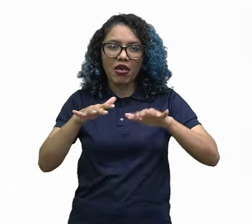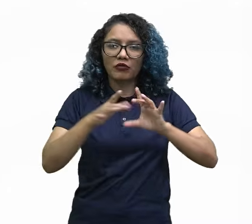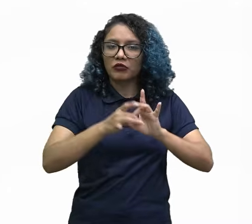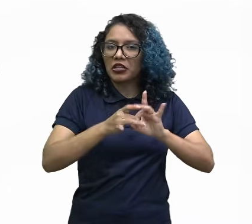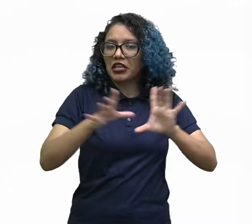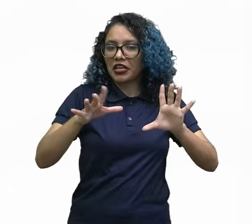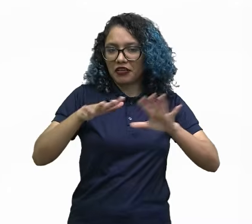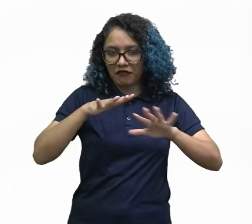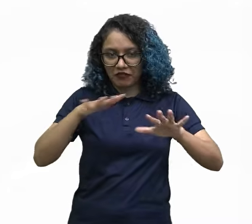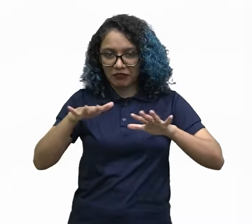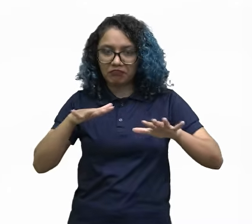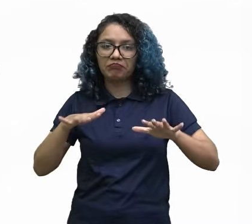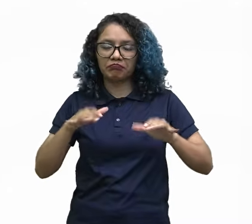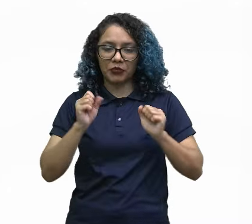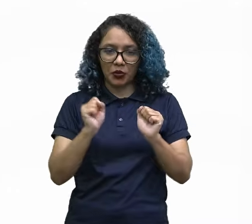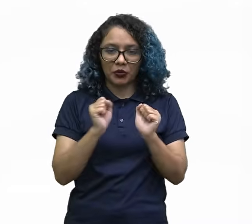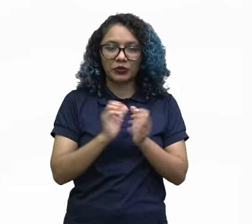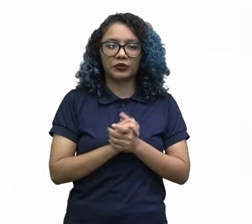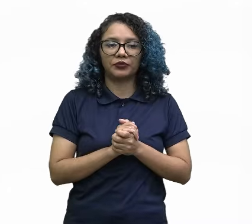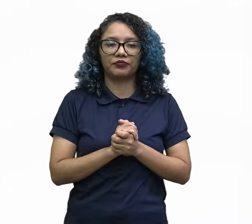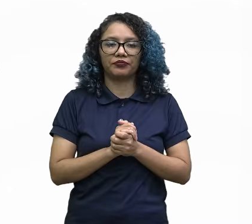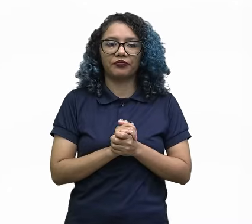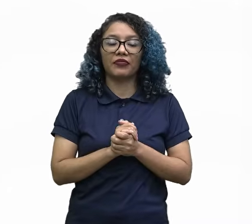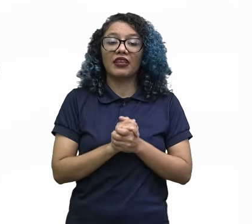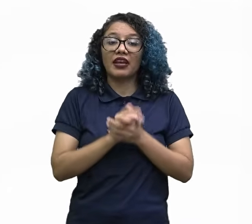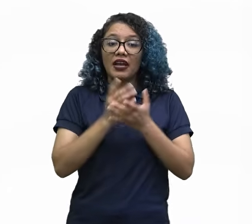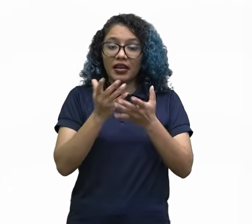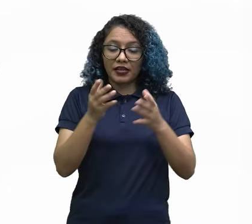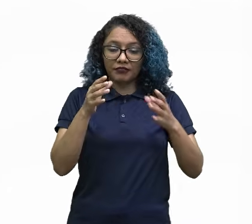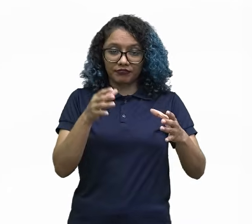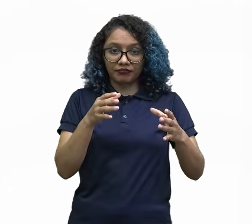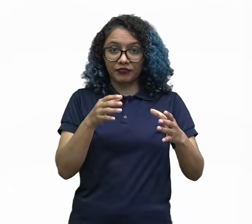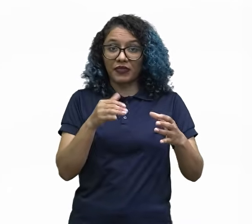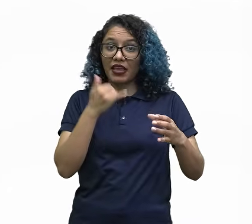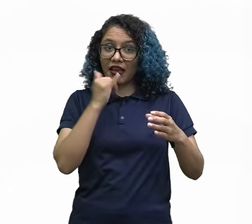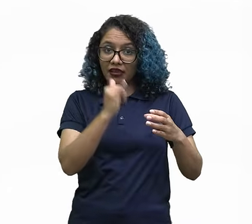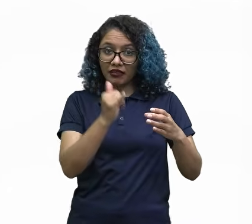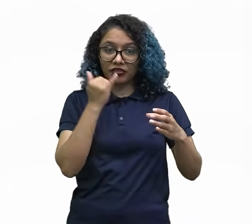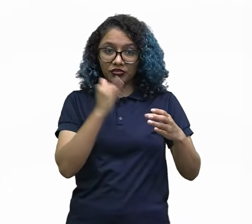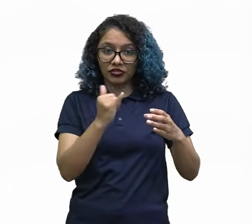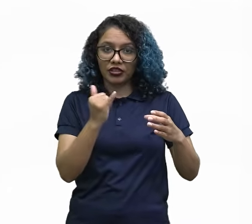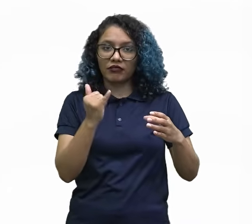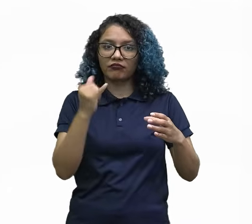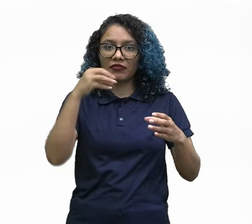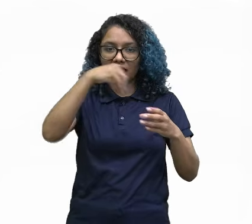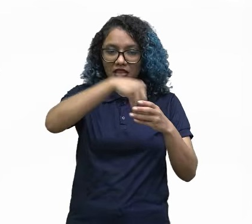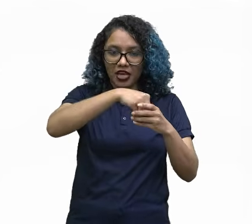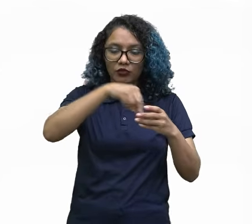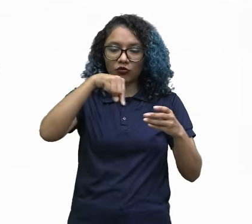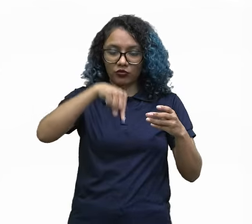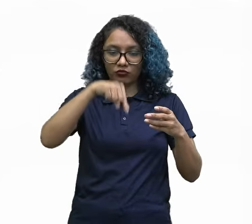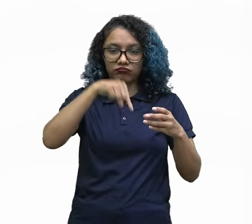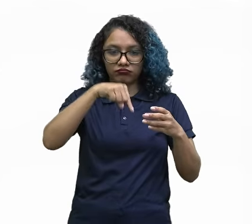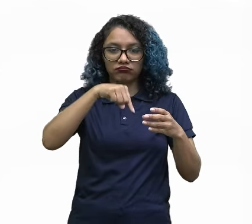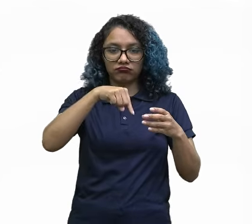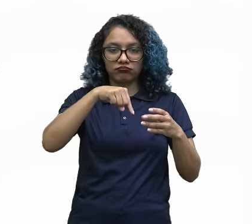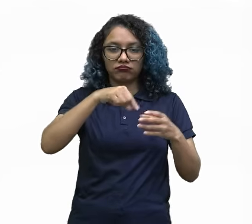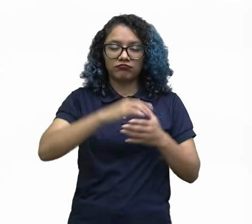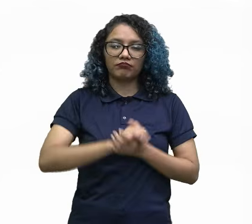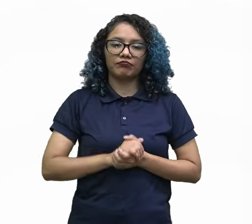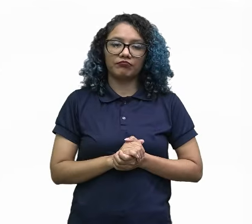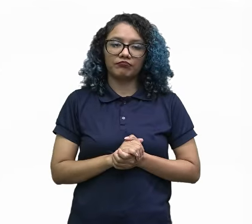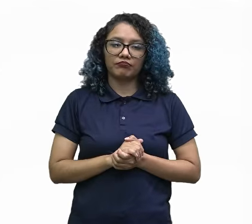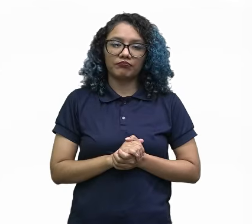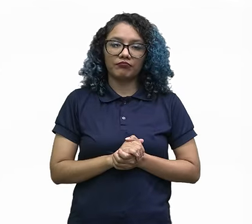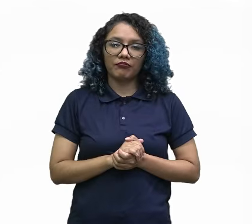na forma de íons. Quando a corrente elétrica é aplicada nessa célula em que está presente